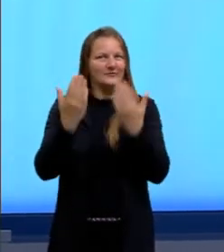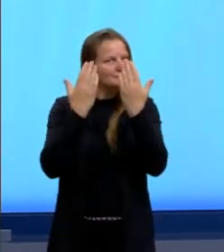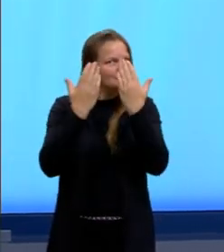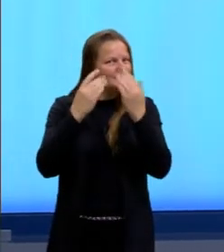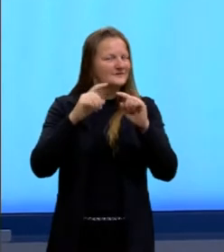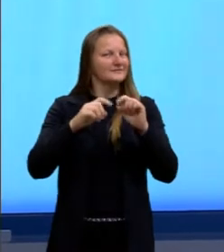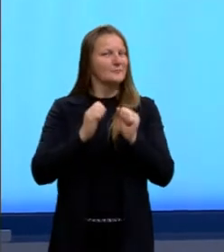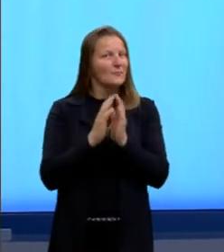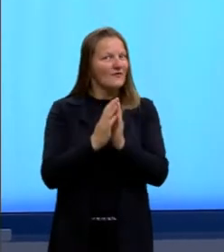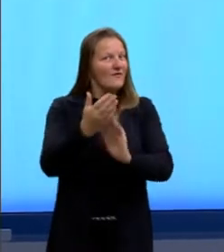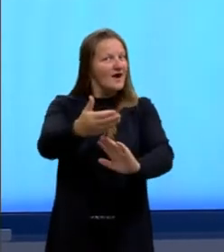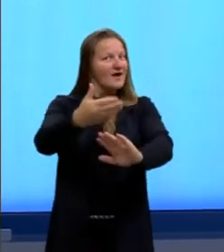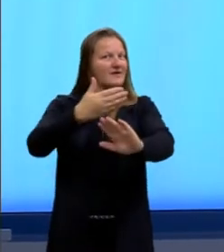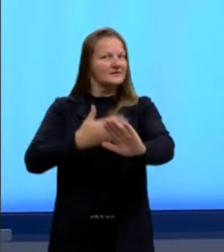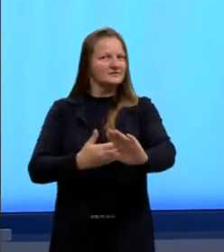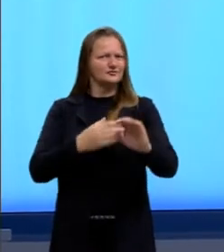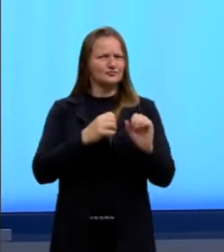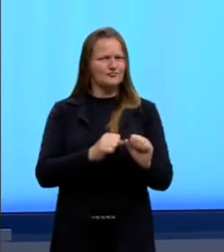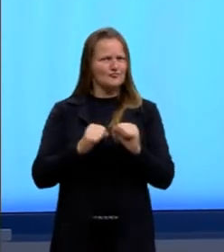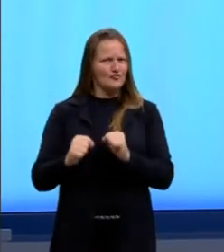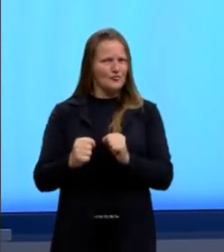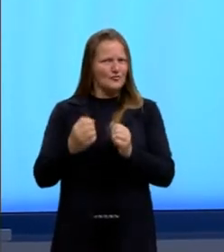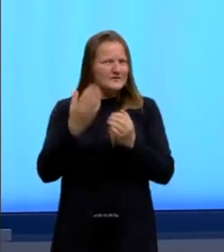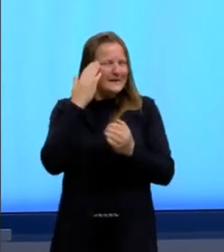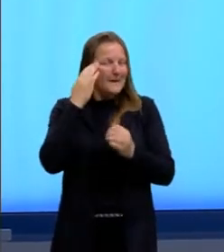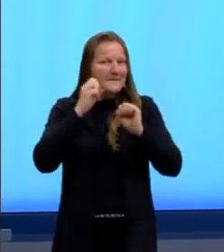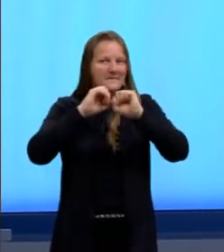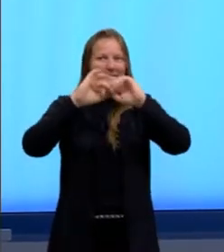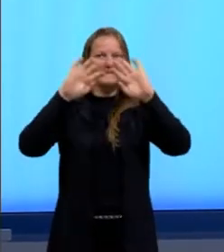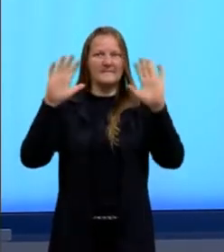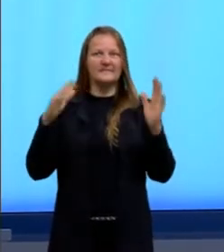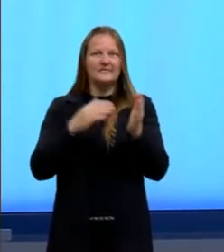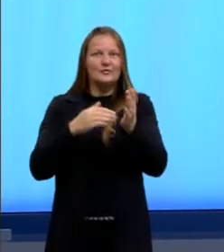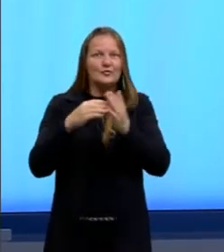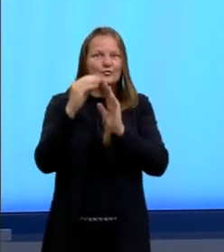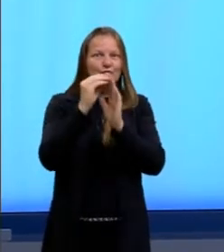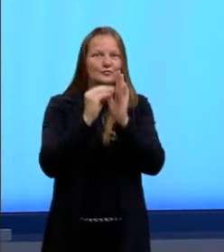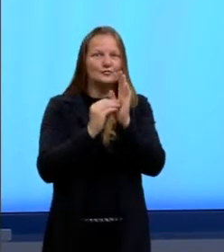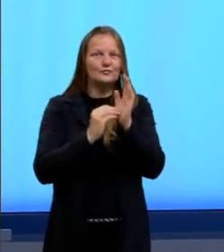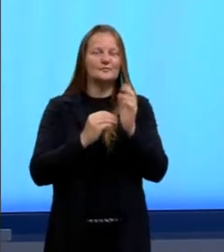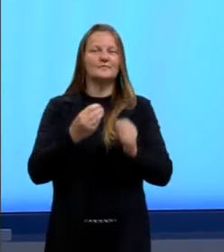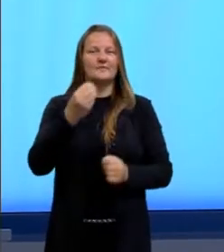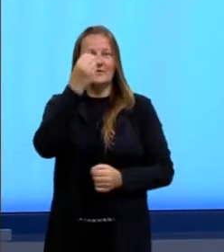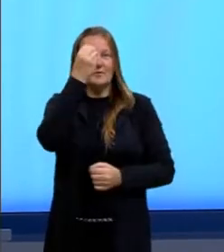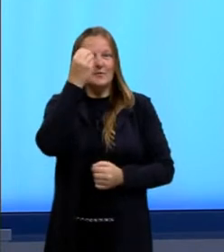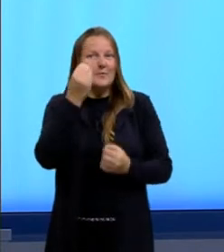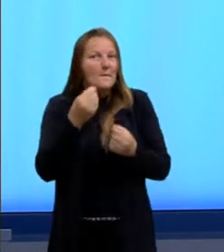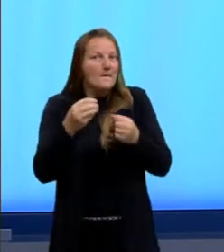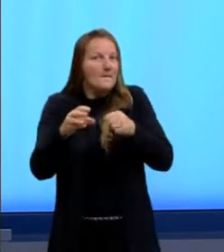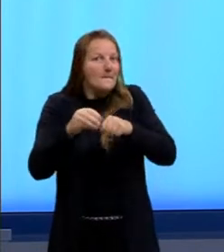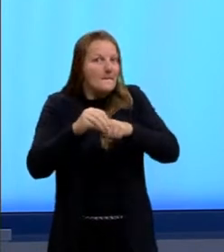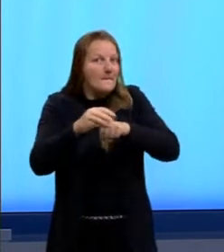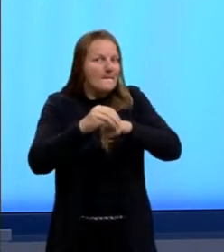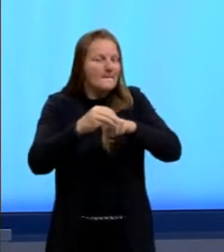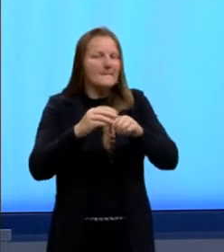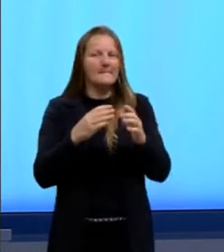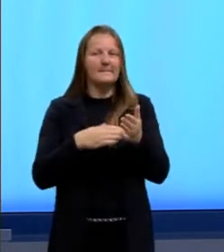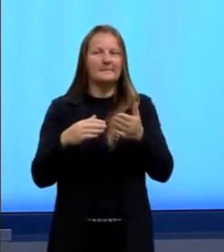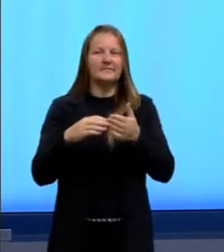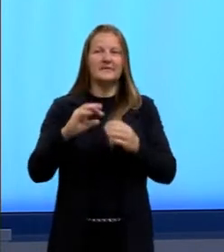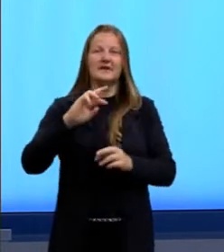Vai empoderado da melhor maneira possível do nosso conhecimento para poder sanar resolver as